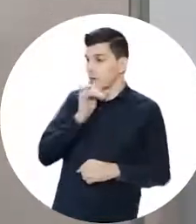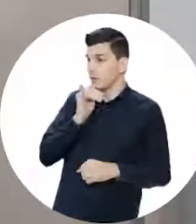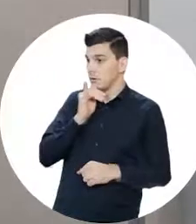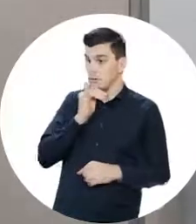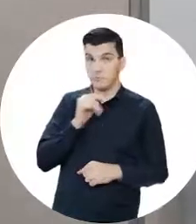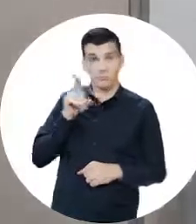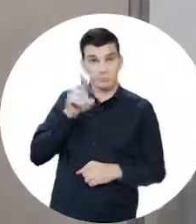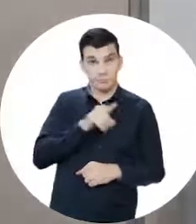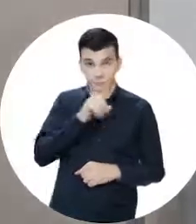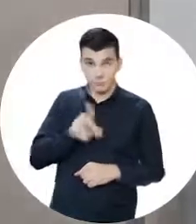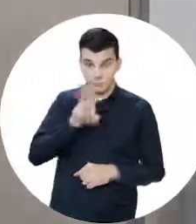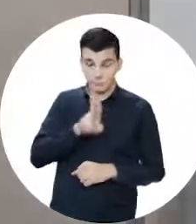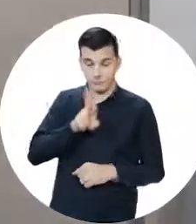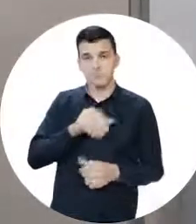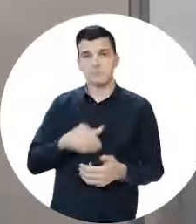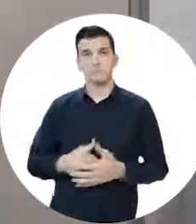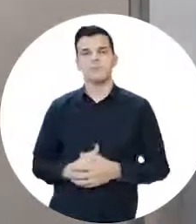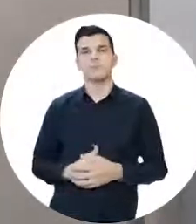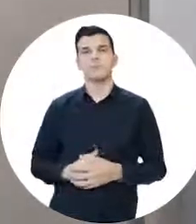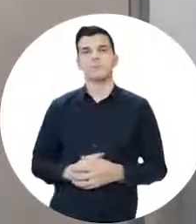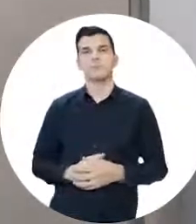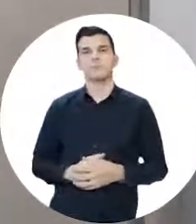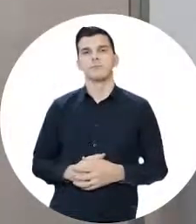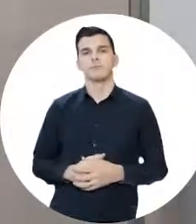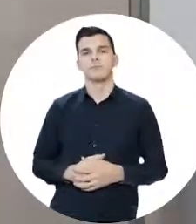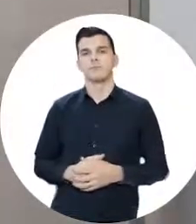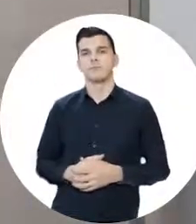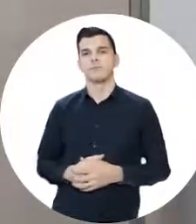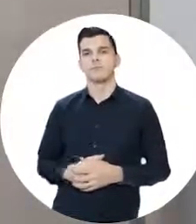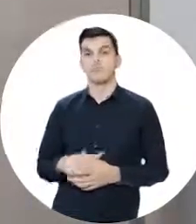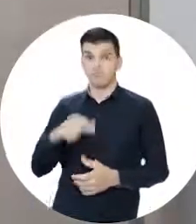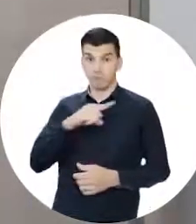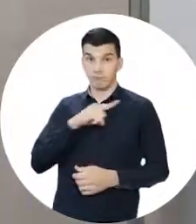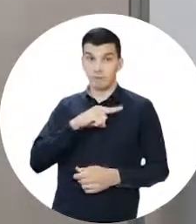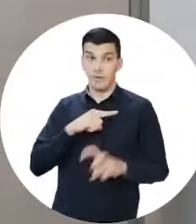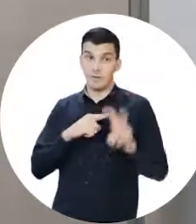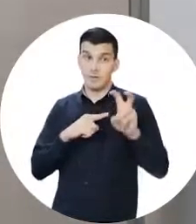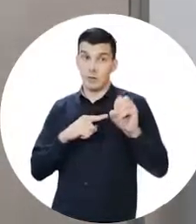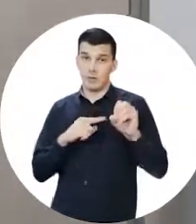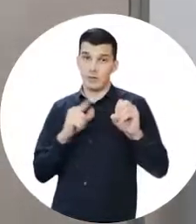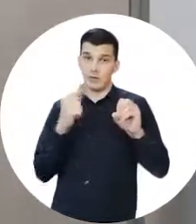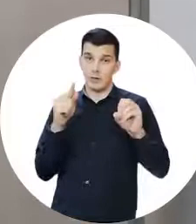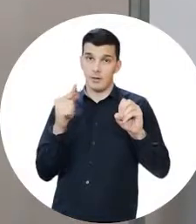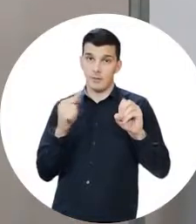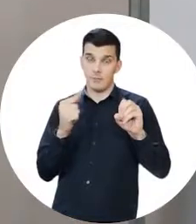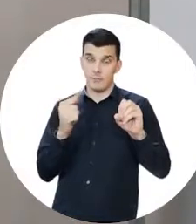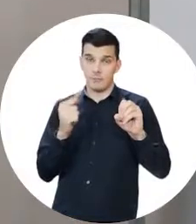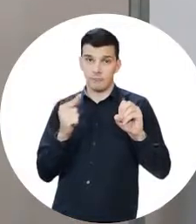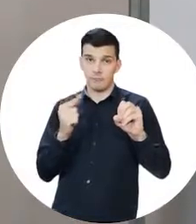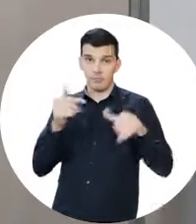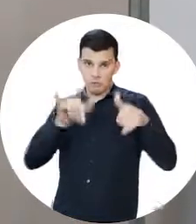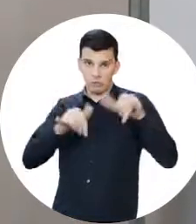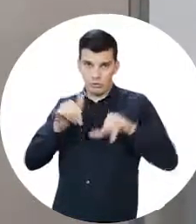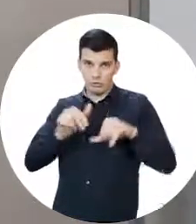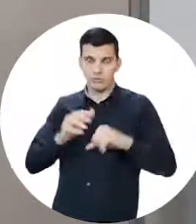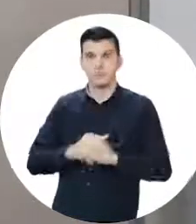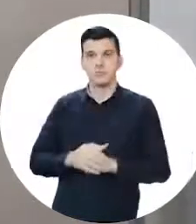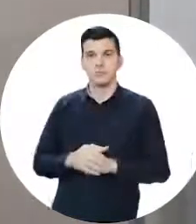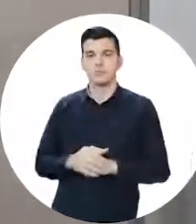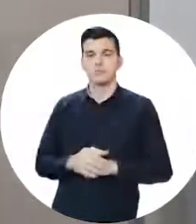vamos por regra de 3? Vamos por regra de 3. Eu tenho 50 gramas de HNO3